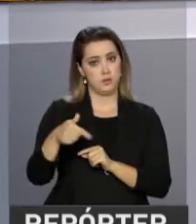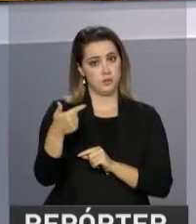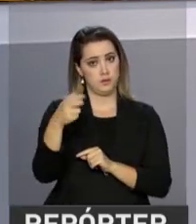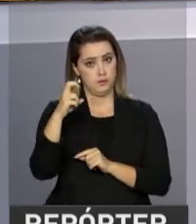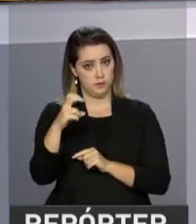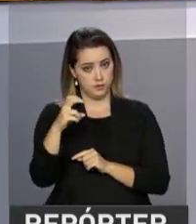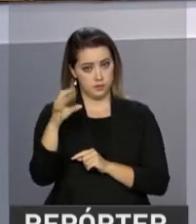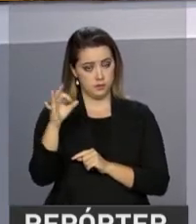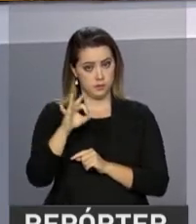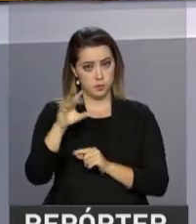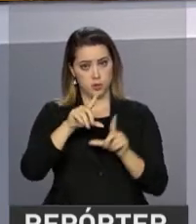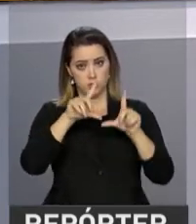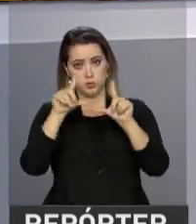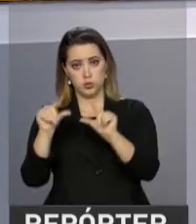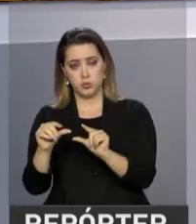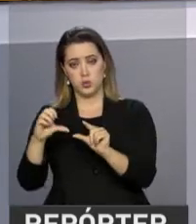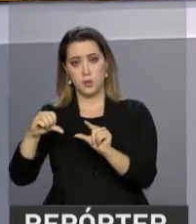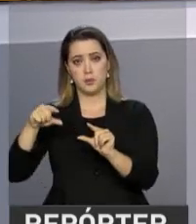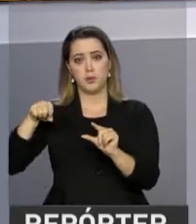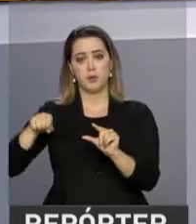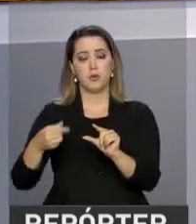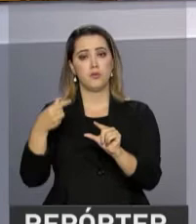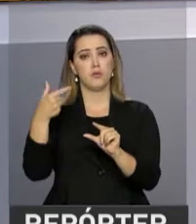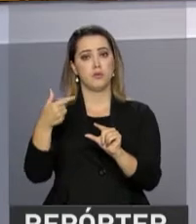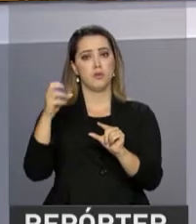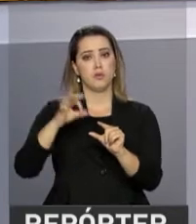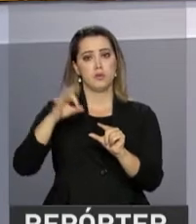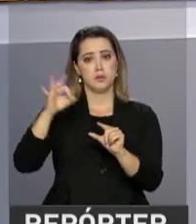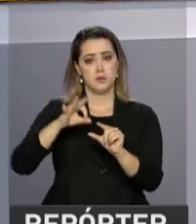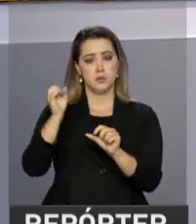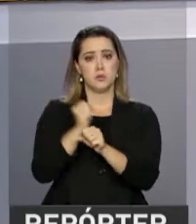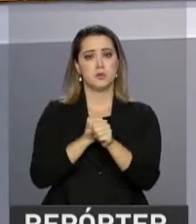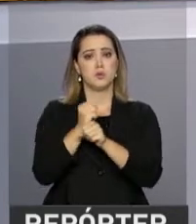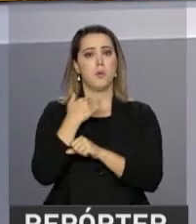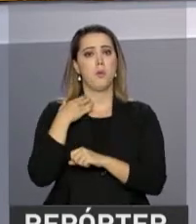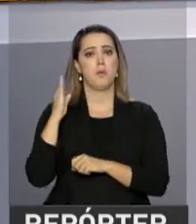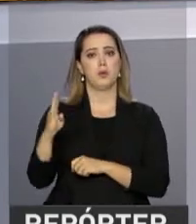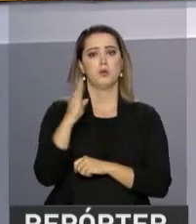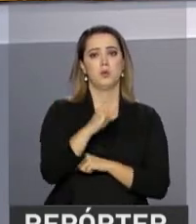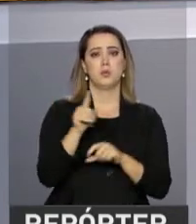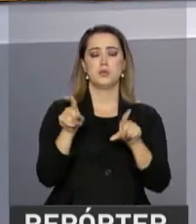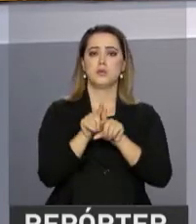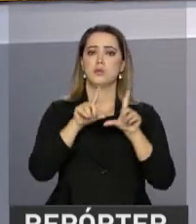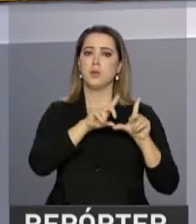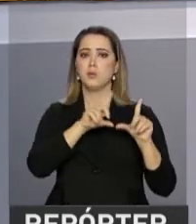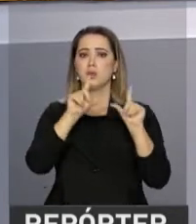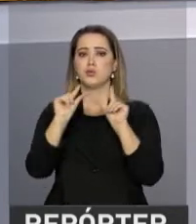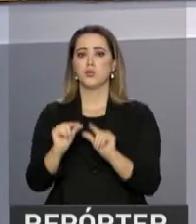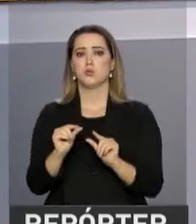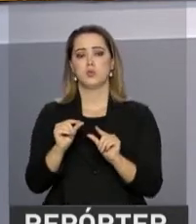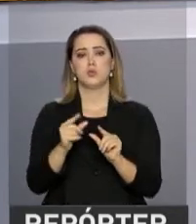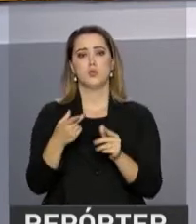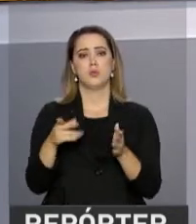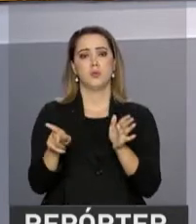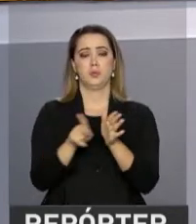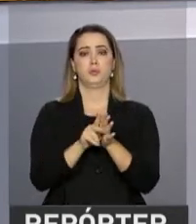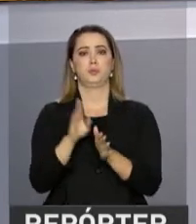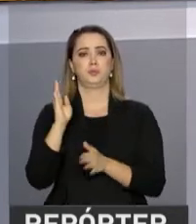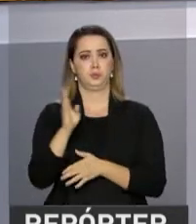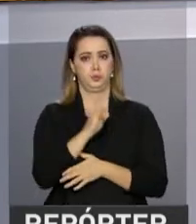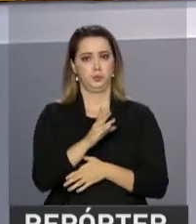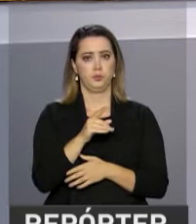para 9,25 por cento ao ano o banco do brasil também reduziu as taxas praticadas pela instituição